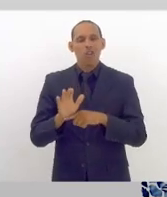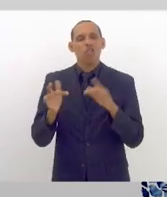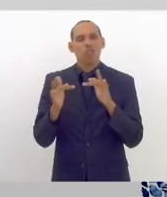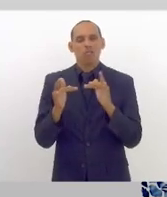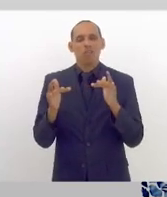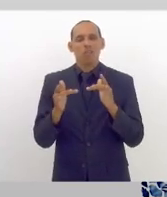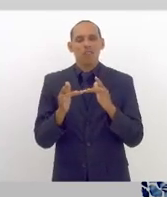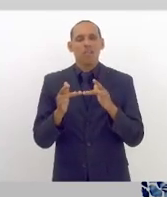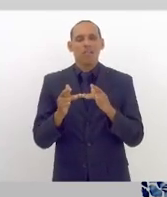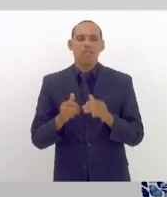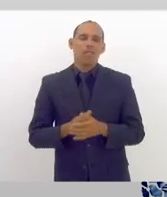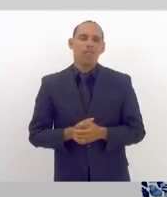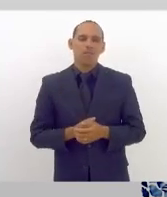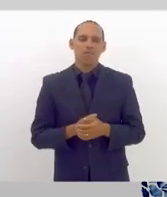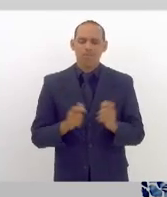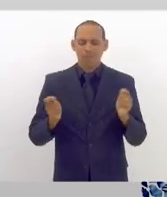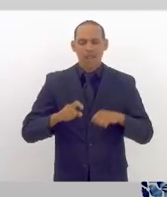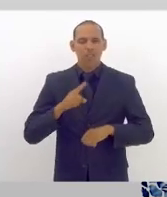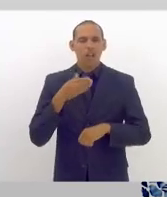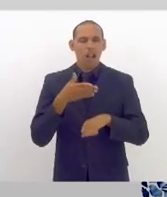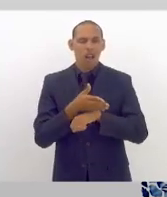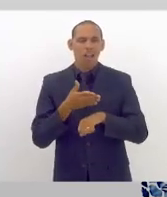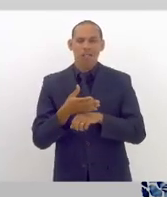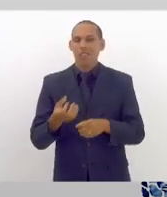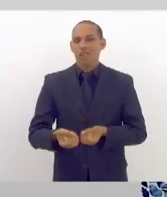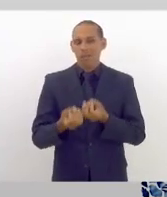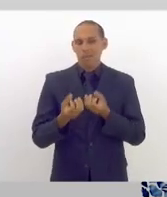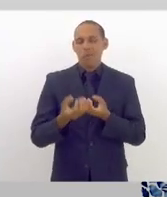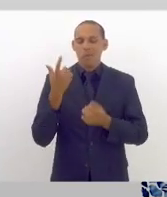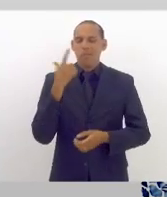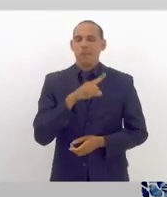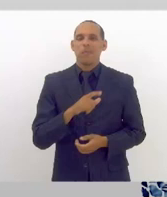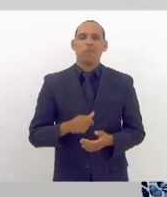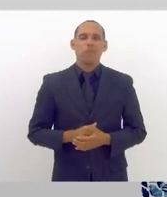toda toda o acesso as informações